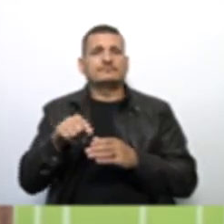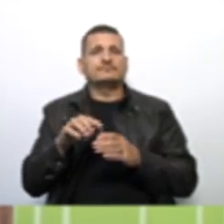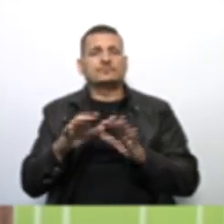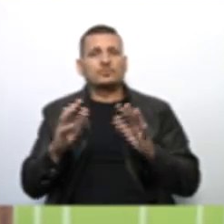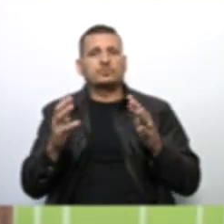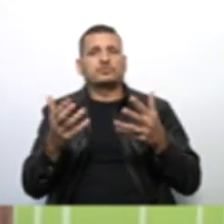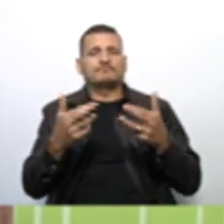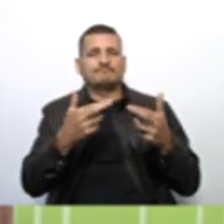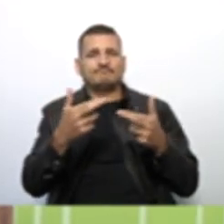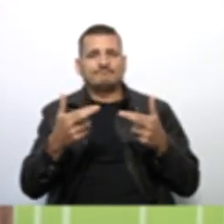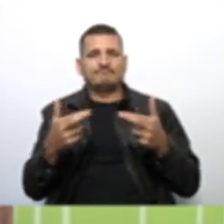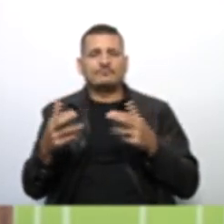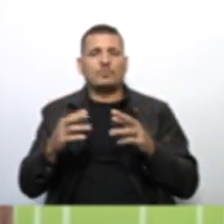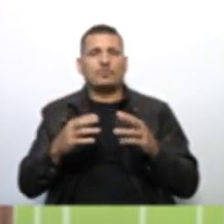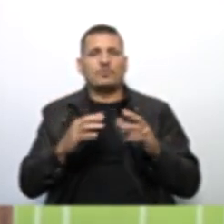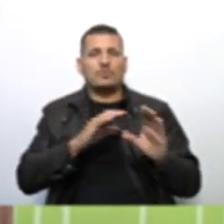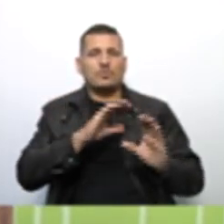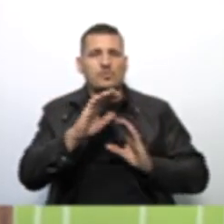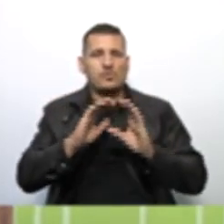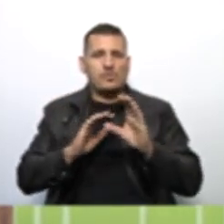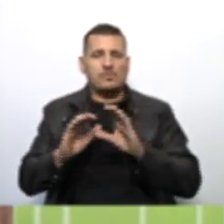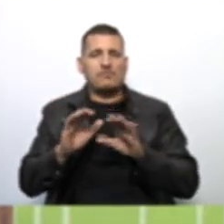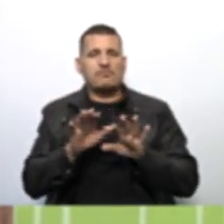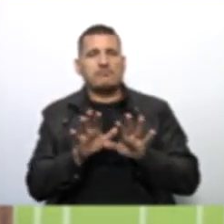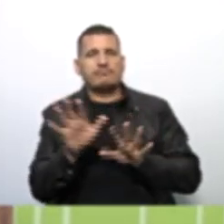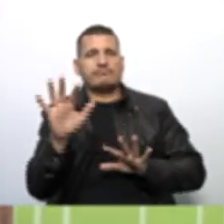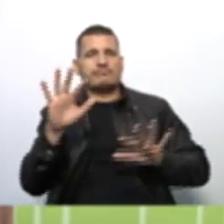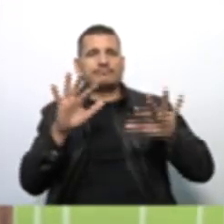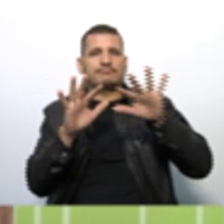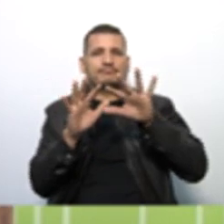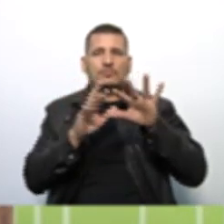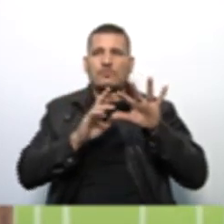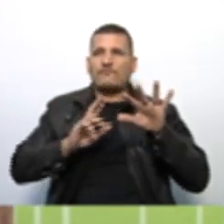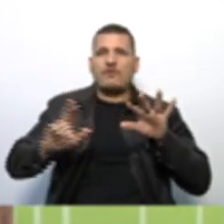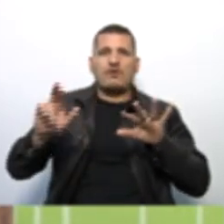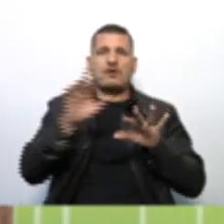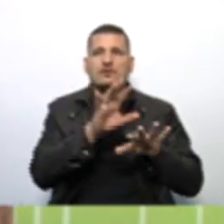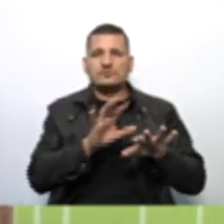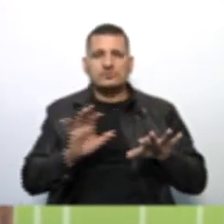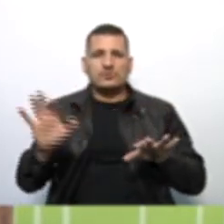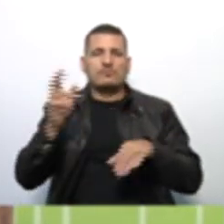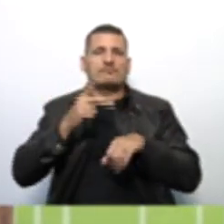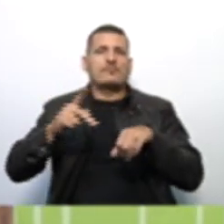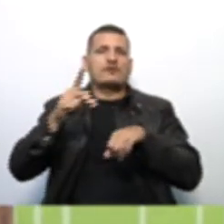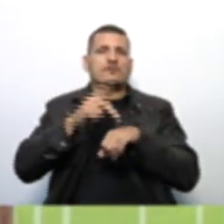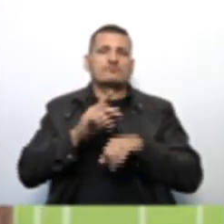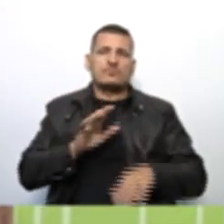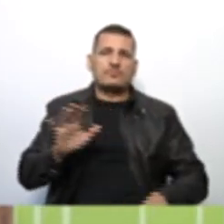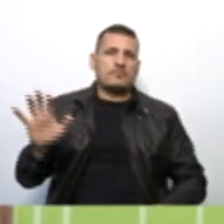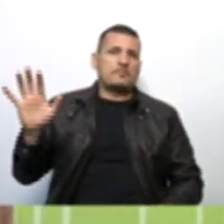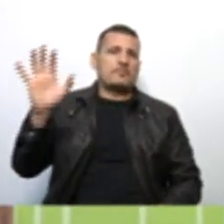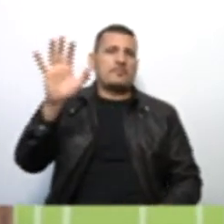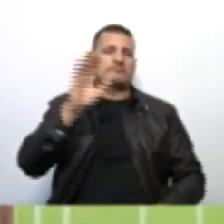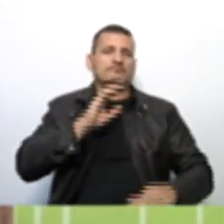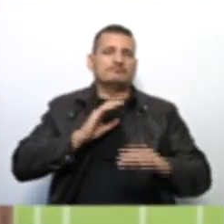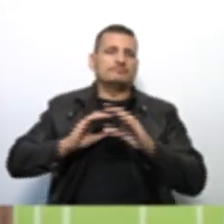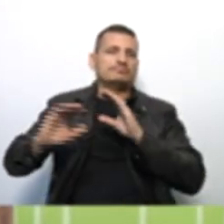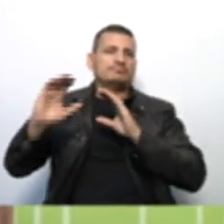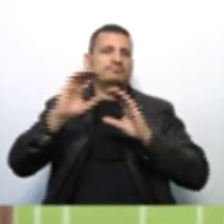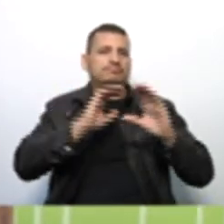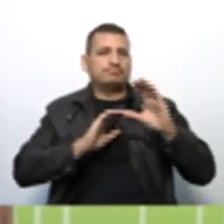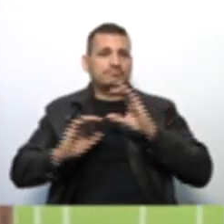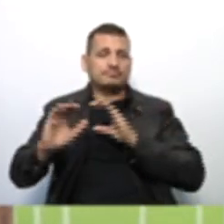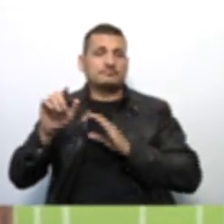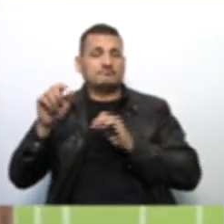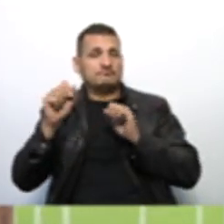rede se comunicando, ok? Então, são vários computadores de outras regiões, de outras localidades se comunicando, que também pode